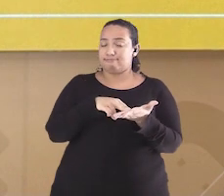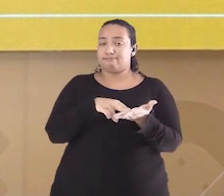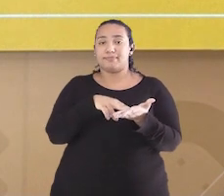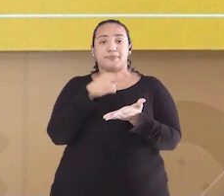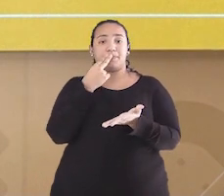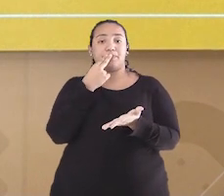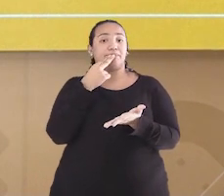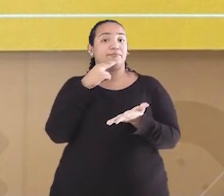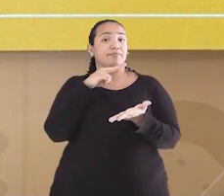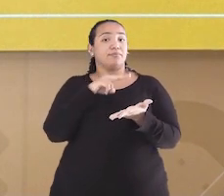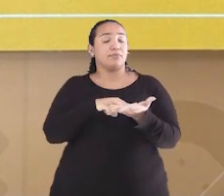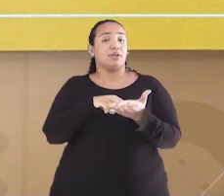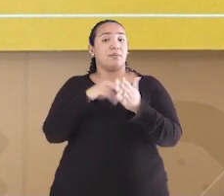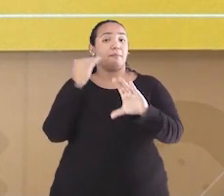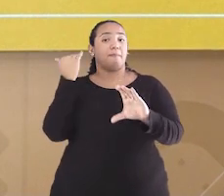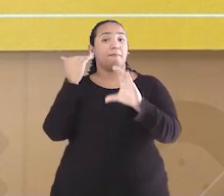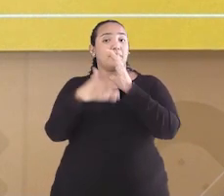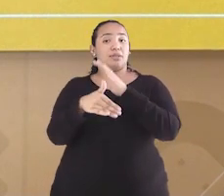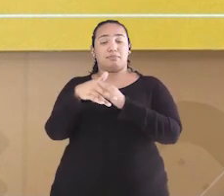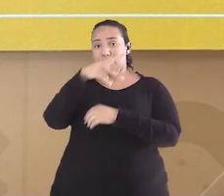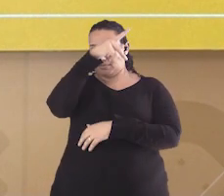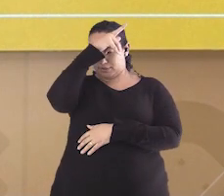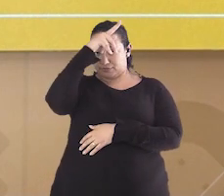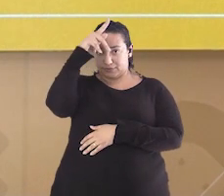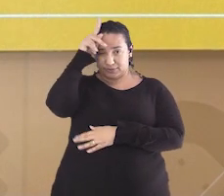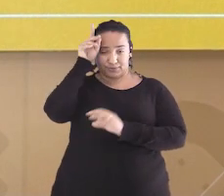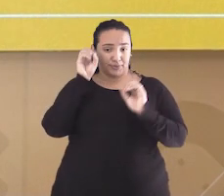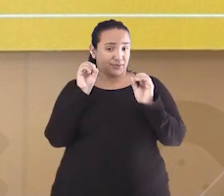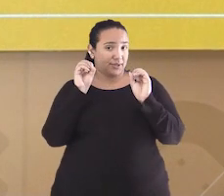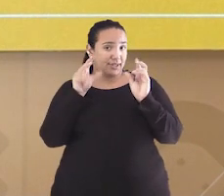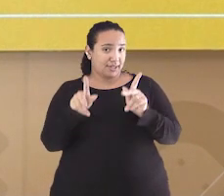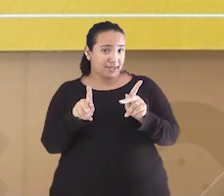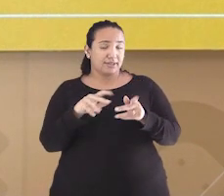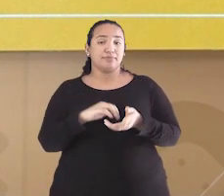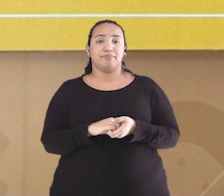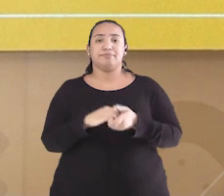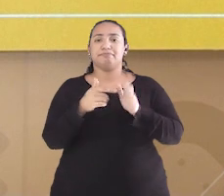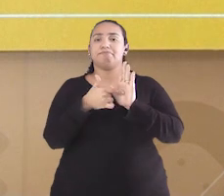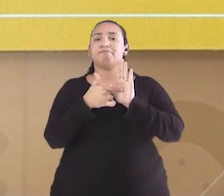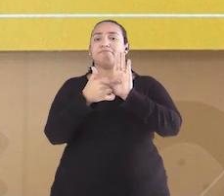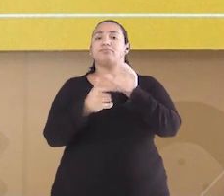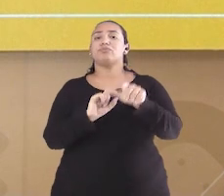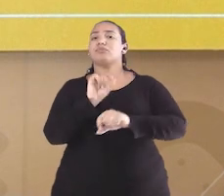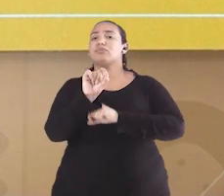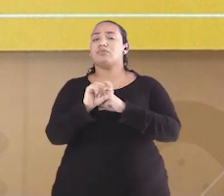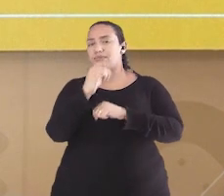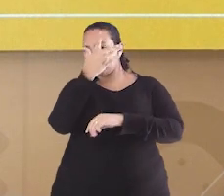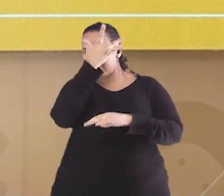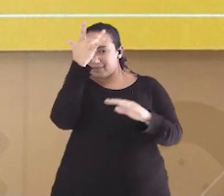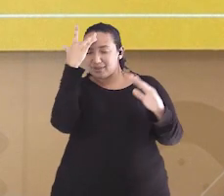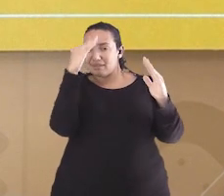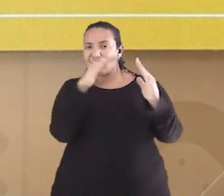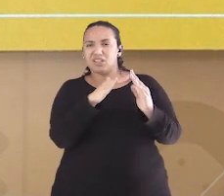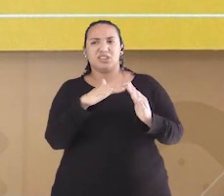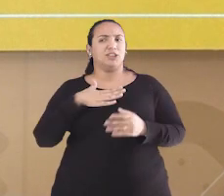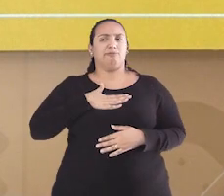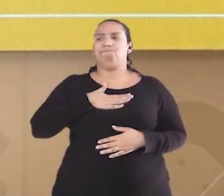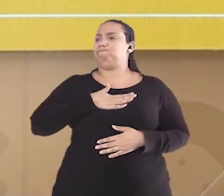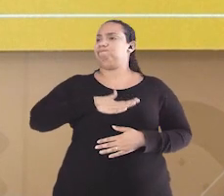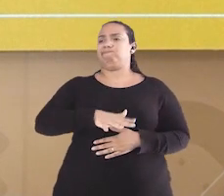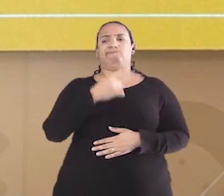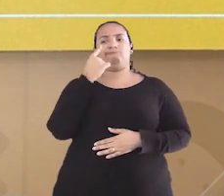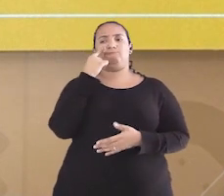será direcionada à prefeitura, ok? Demonstrando a indignação dos moradores com os